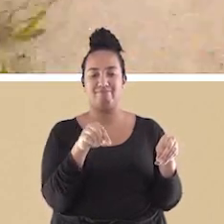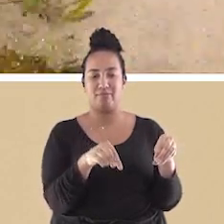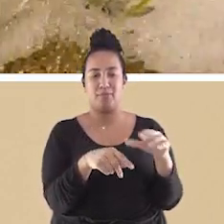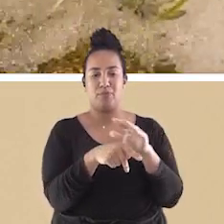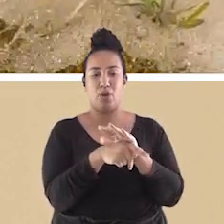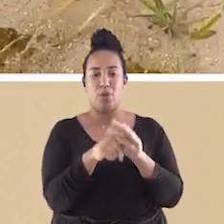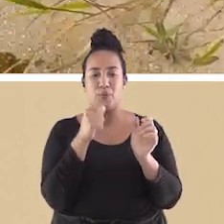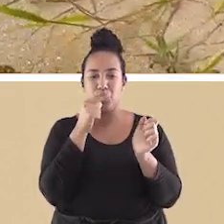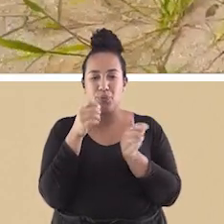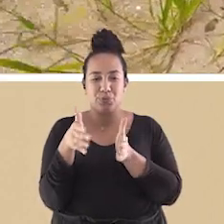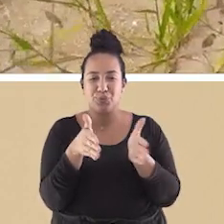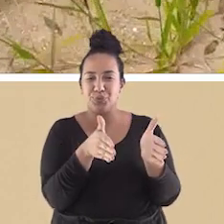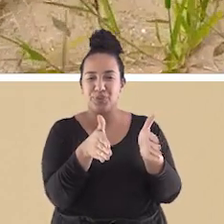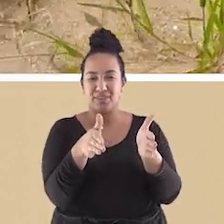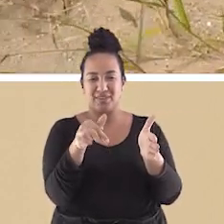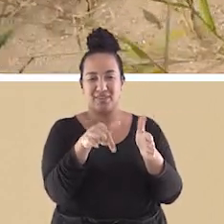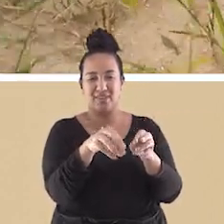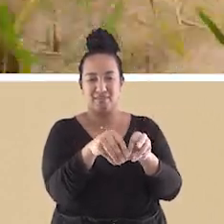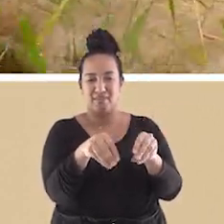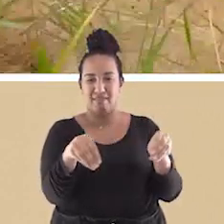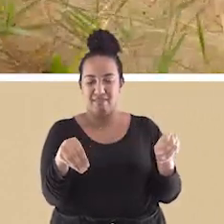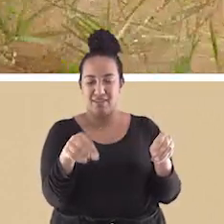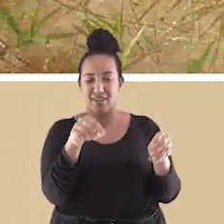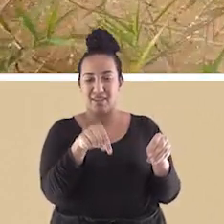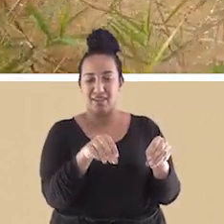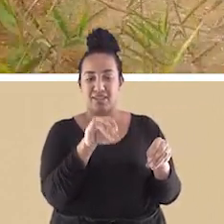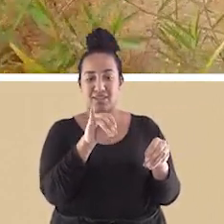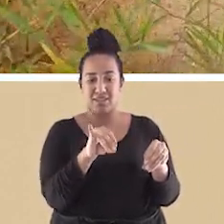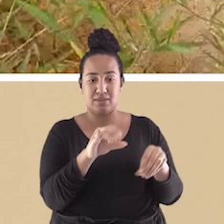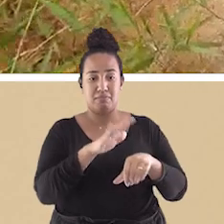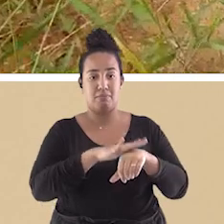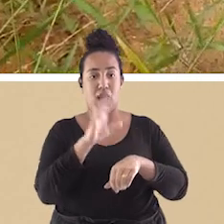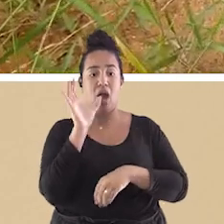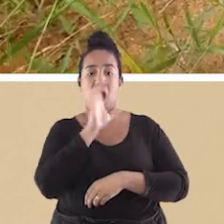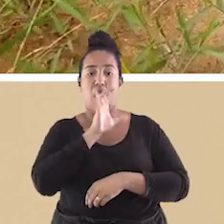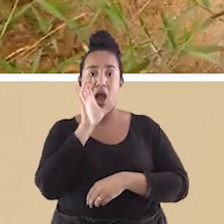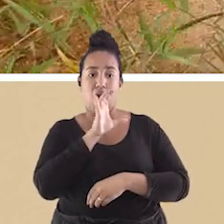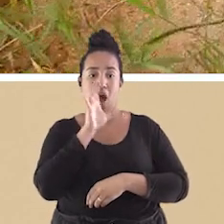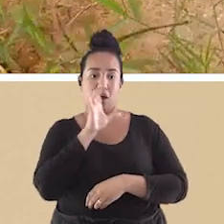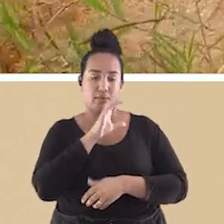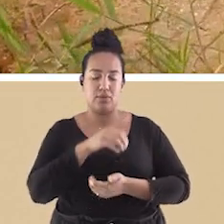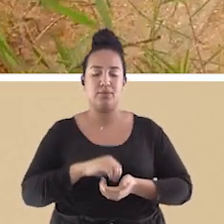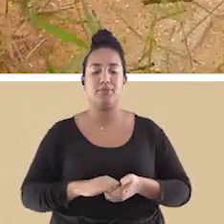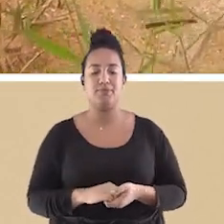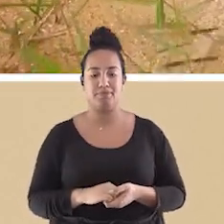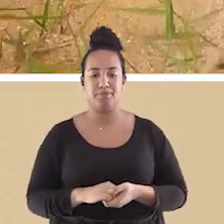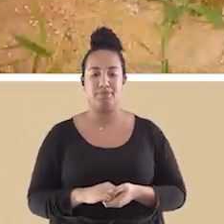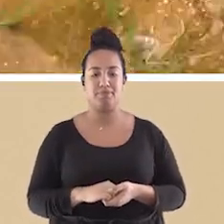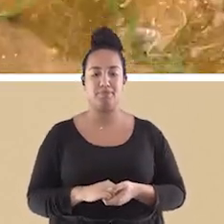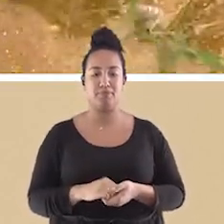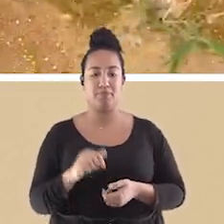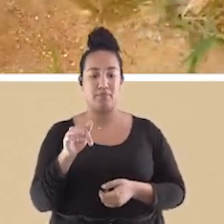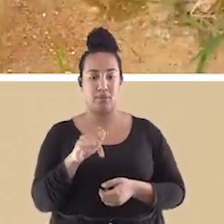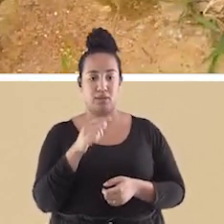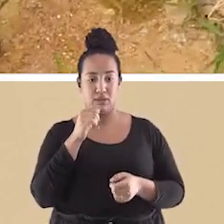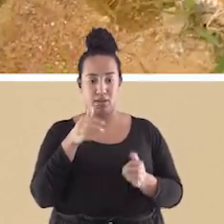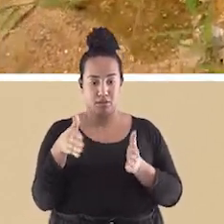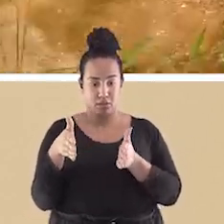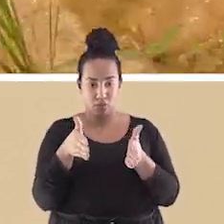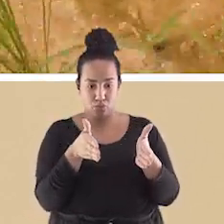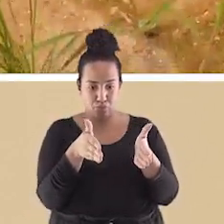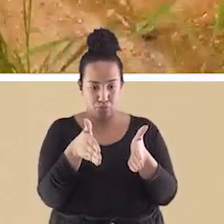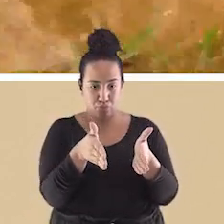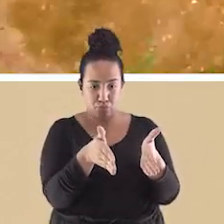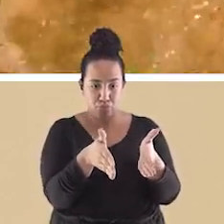um ribeirão ou de um rio qualquer. Na hora que ganha um pouco mais de velocidade, a calha vai se aprofundando,